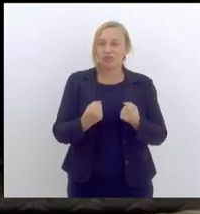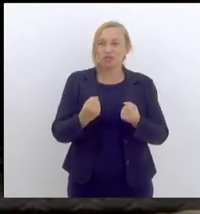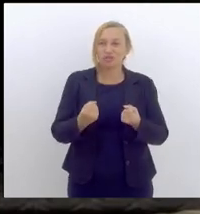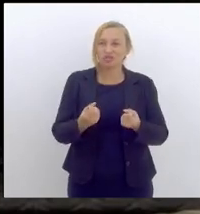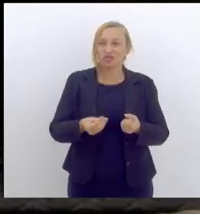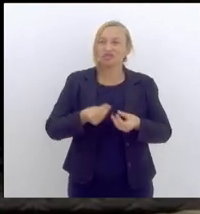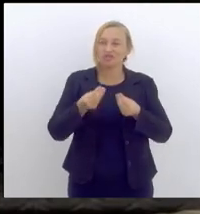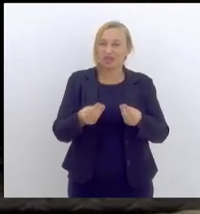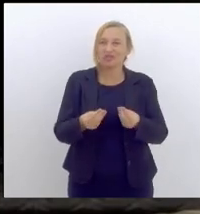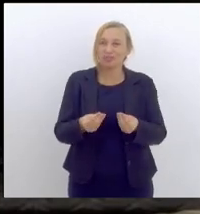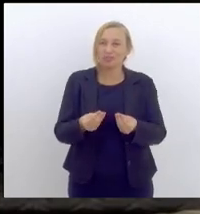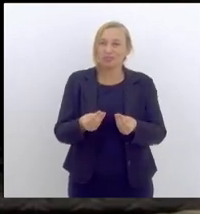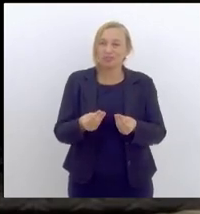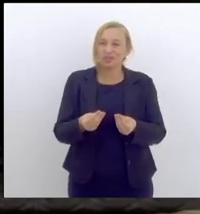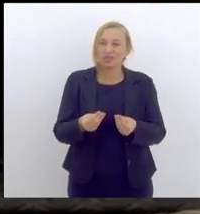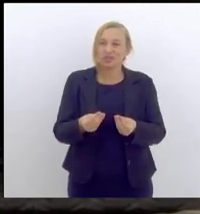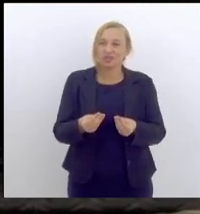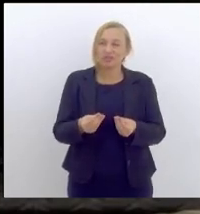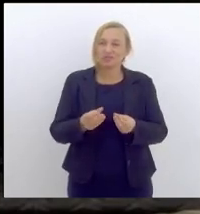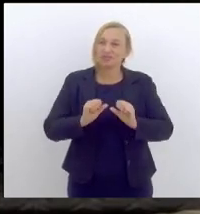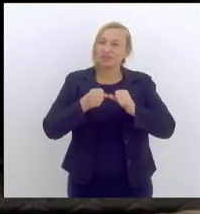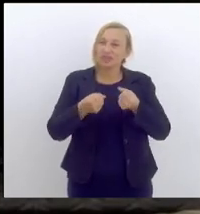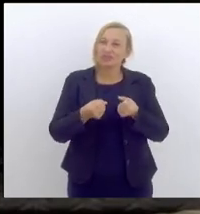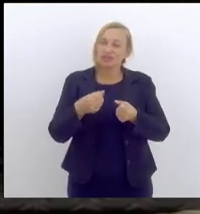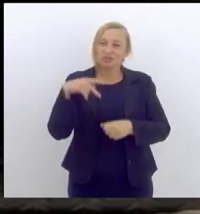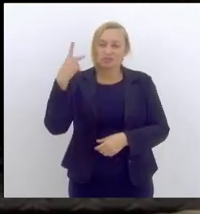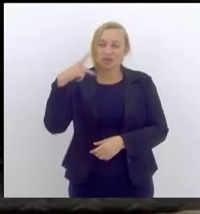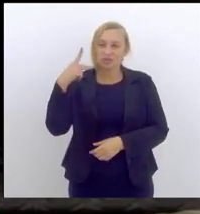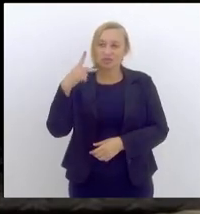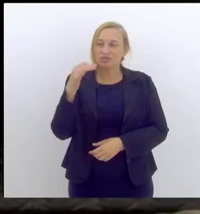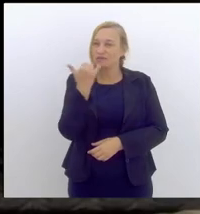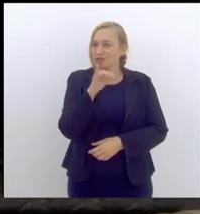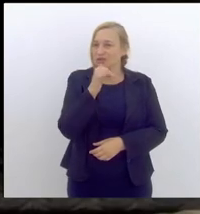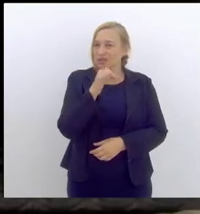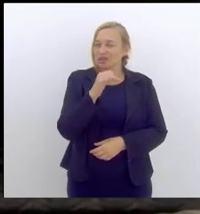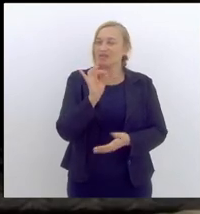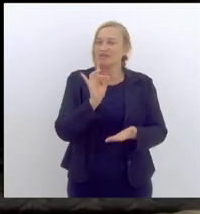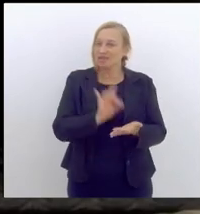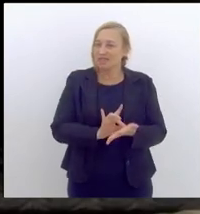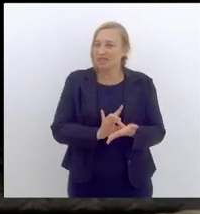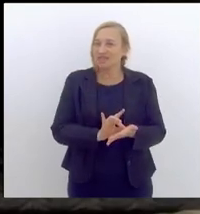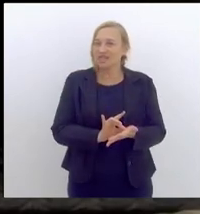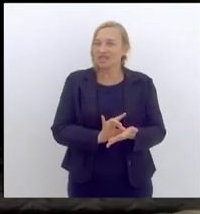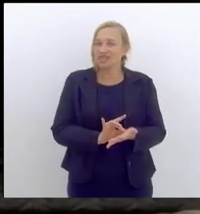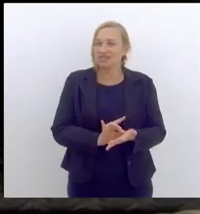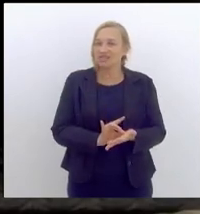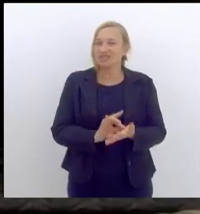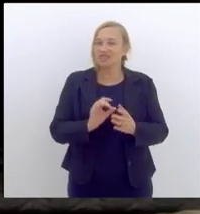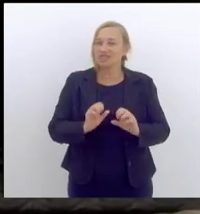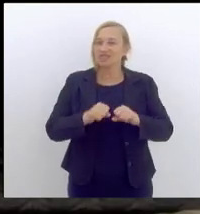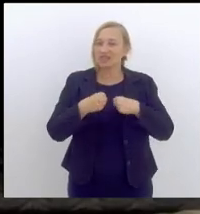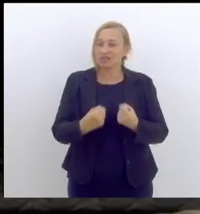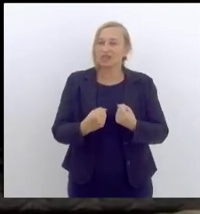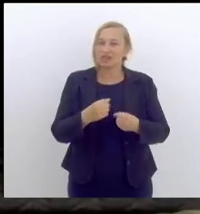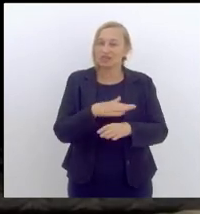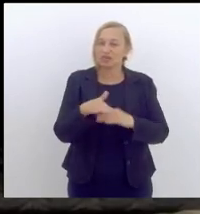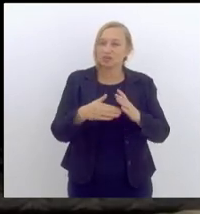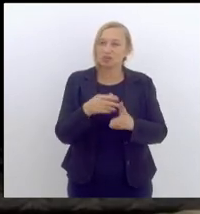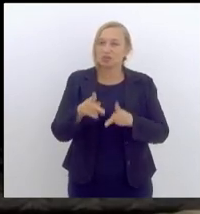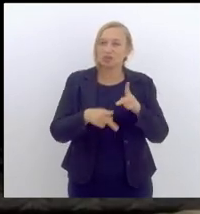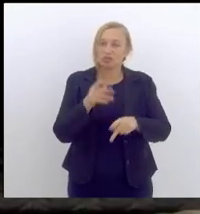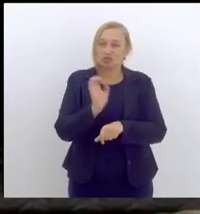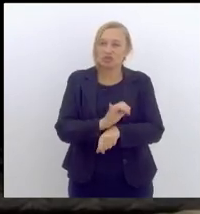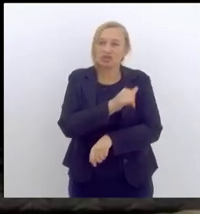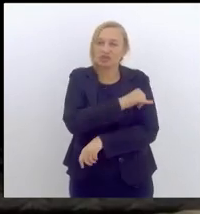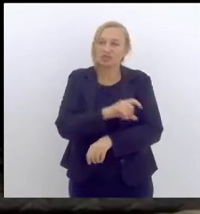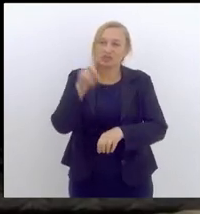possa ser, além de um defensor do Parlamento Fluminense, verdadeiramente o defensor de todo o povo do Estado do Rio de Janeiro. Que Deus